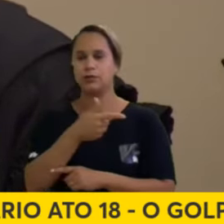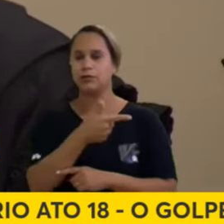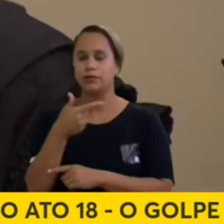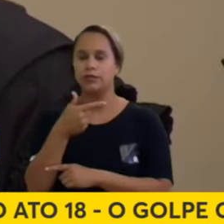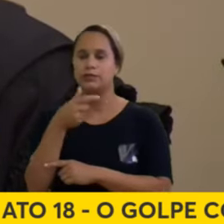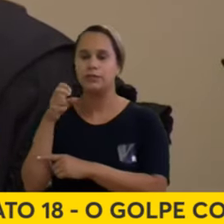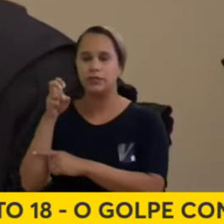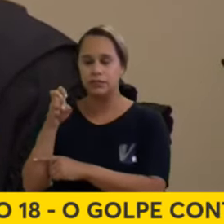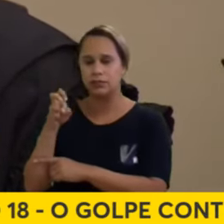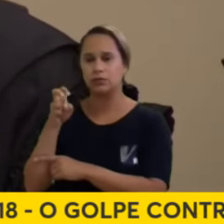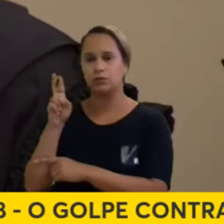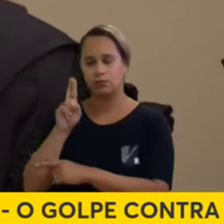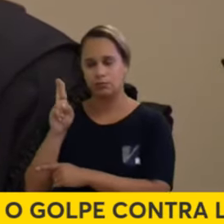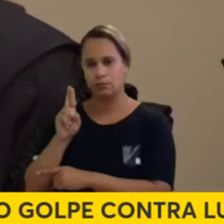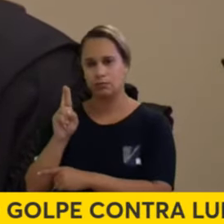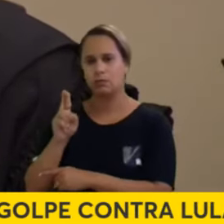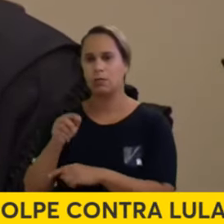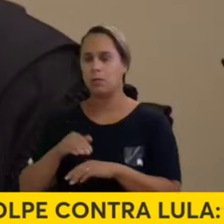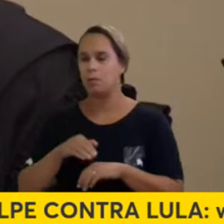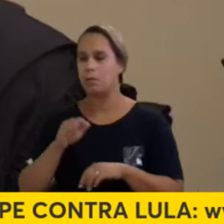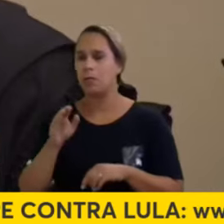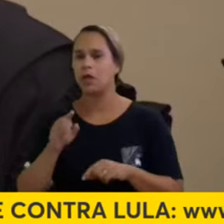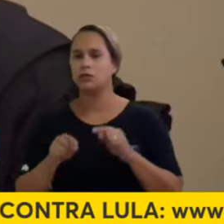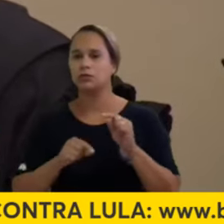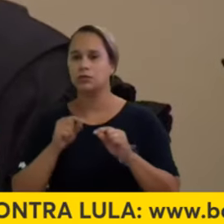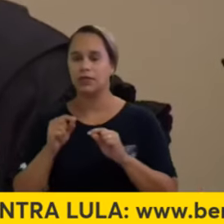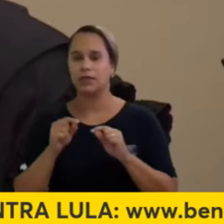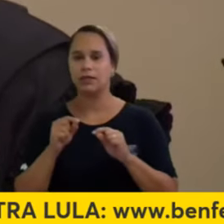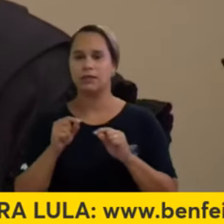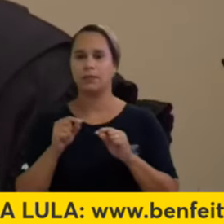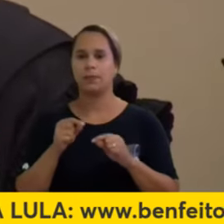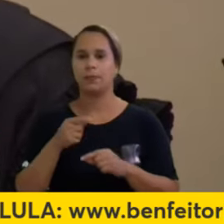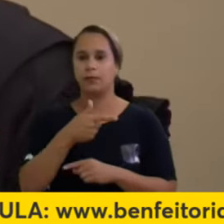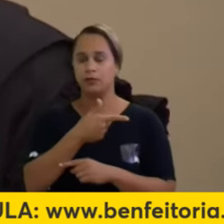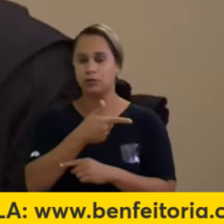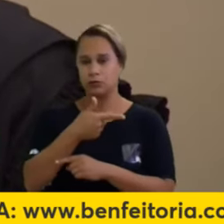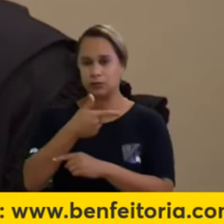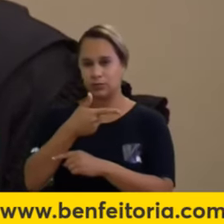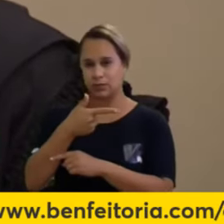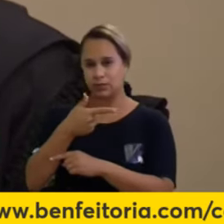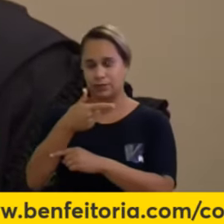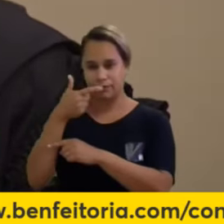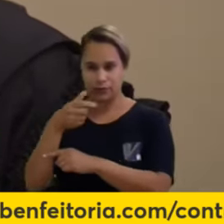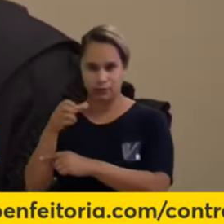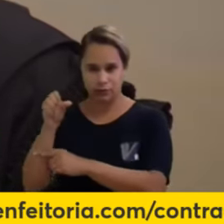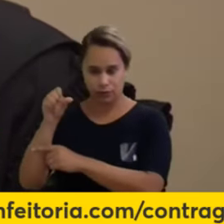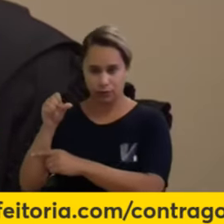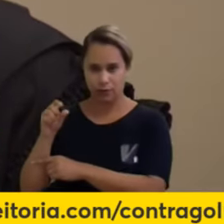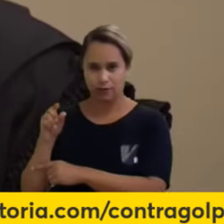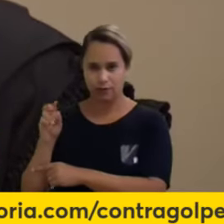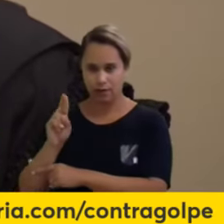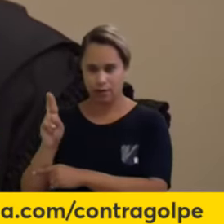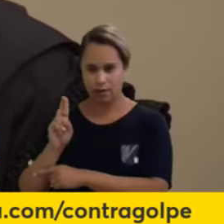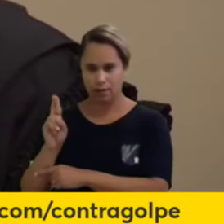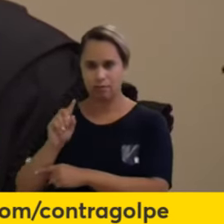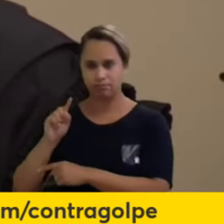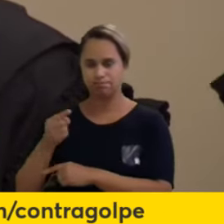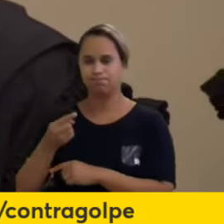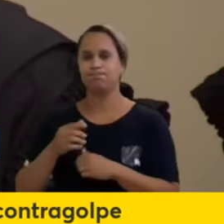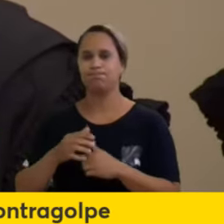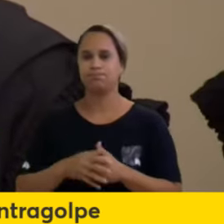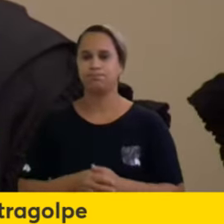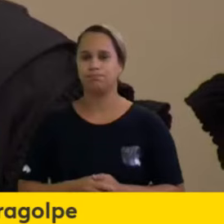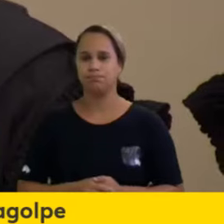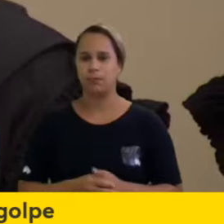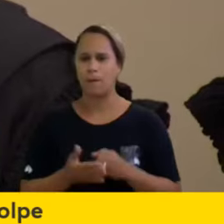estimável da locação do veículo totaliza R 229.000 despesas de pré-campanha no período de filiação a un Brasil Com base